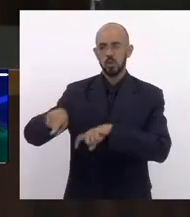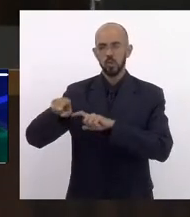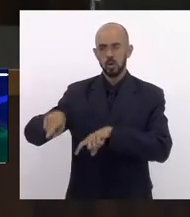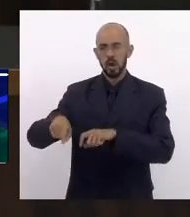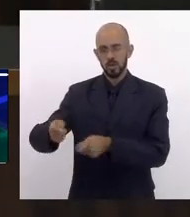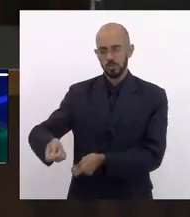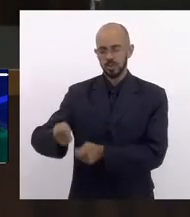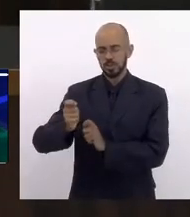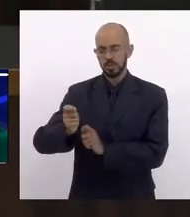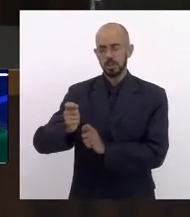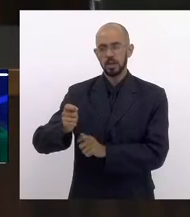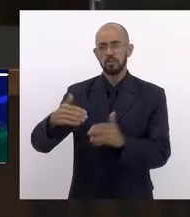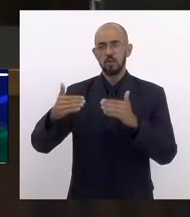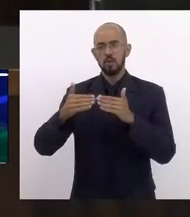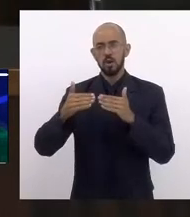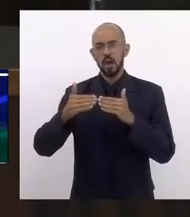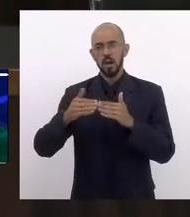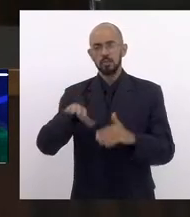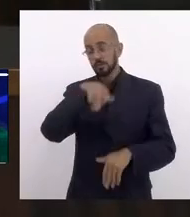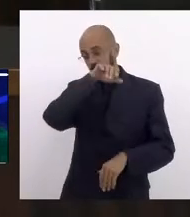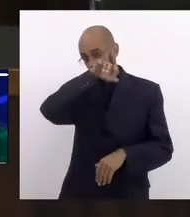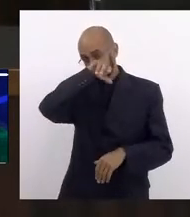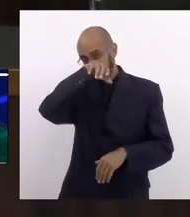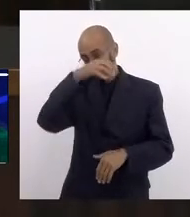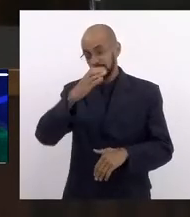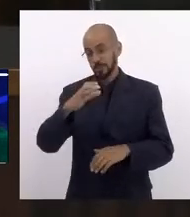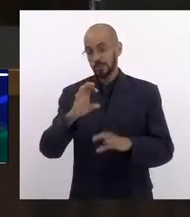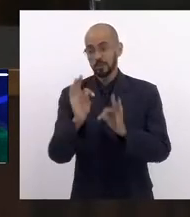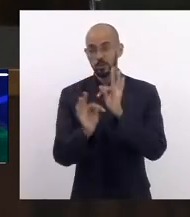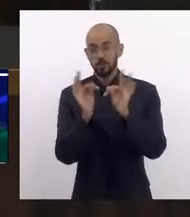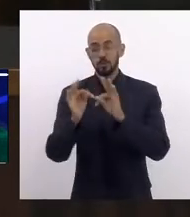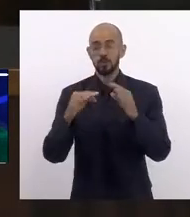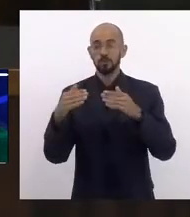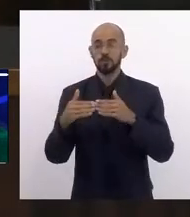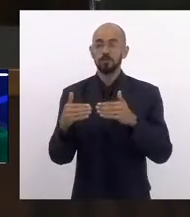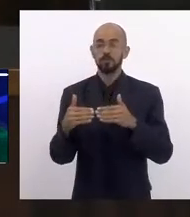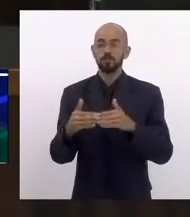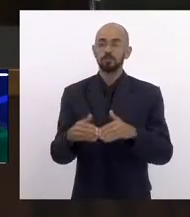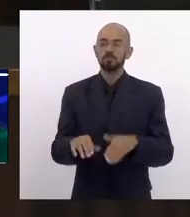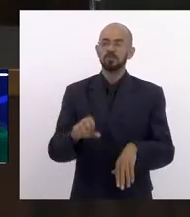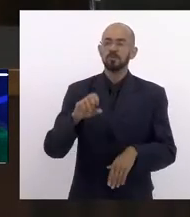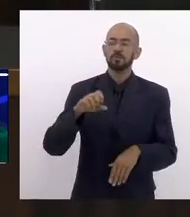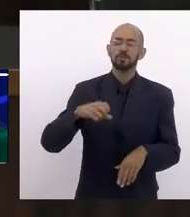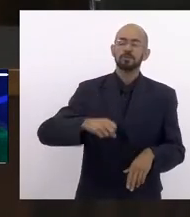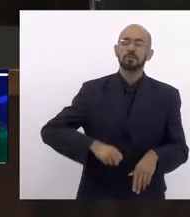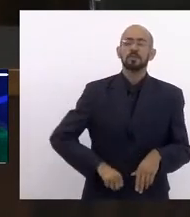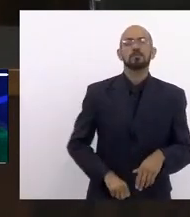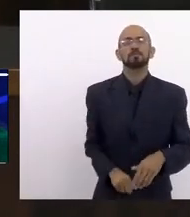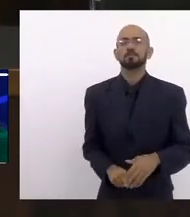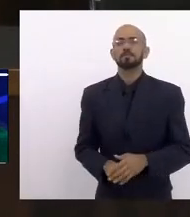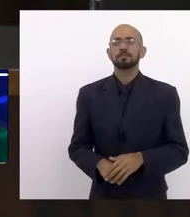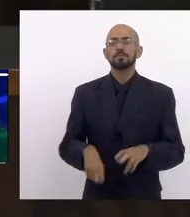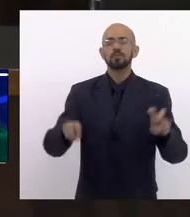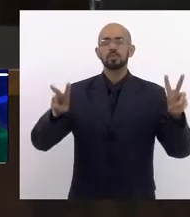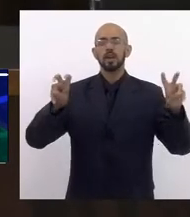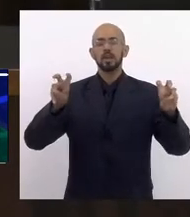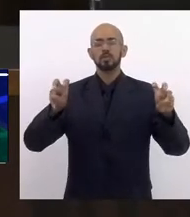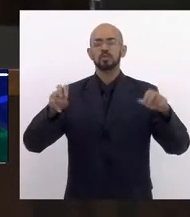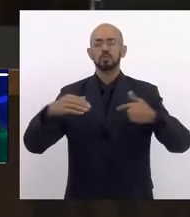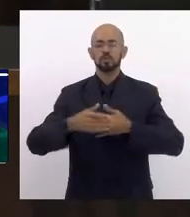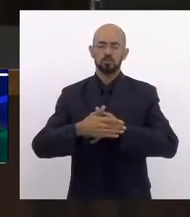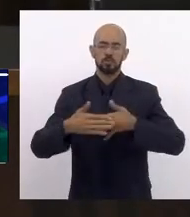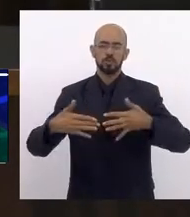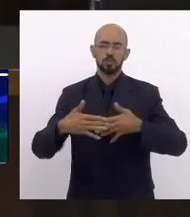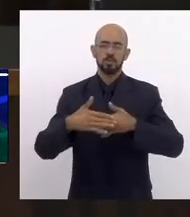Pesqueira favorável, Ciência e Tecnologia favorável, Trabalhização Social e Seguridade Social favorável, de Assuntos Municipais